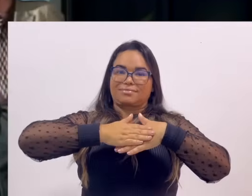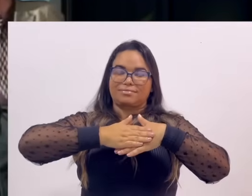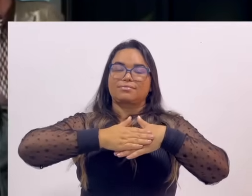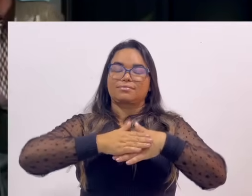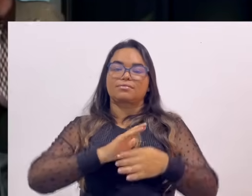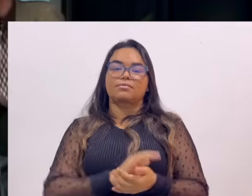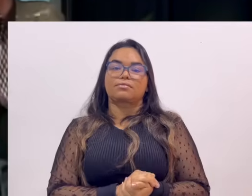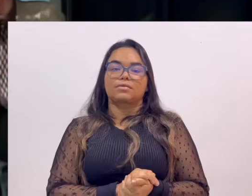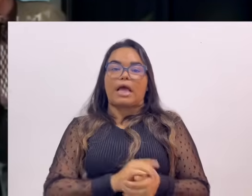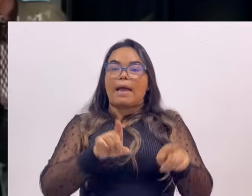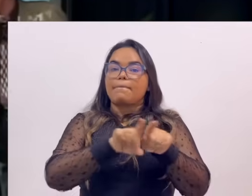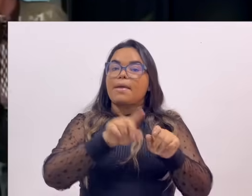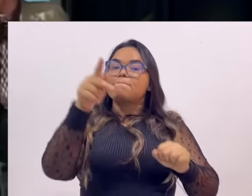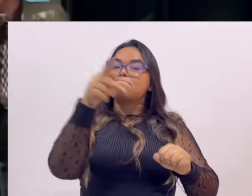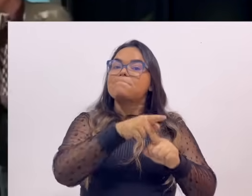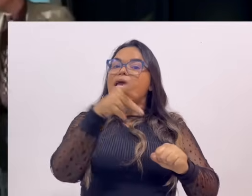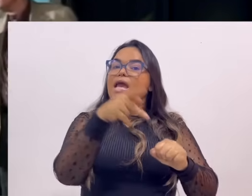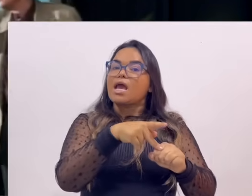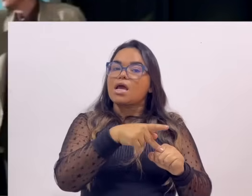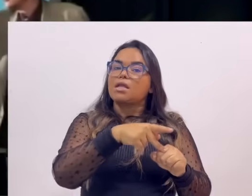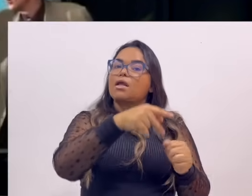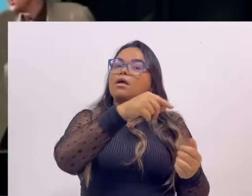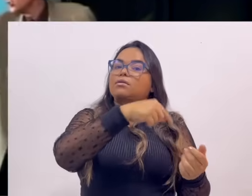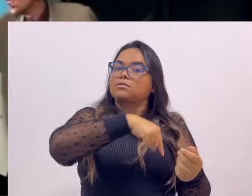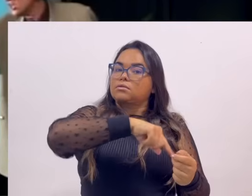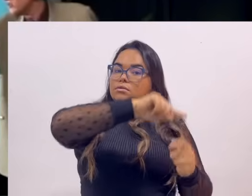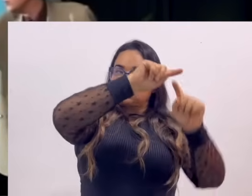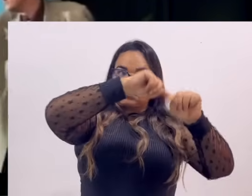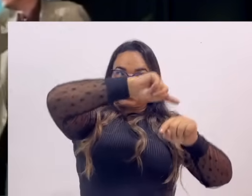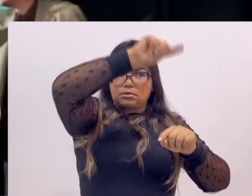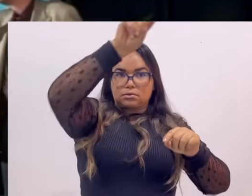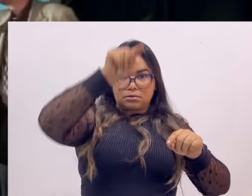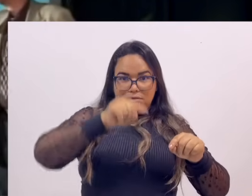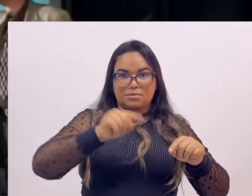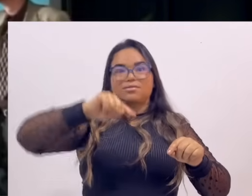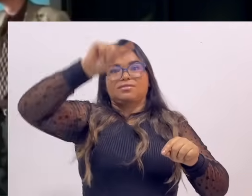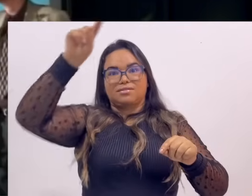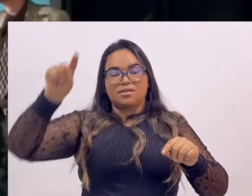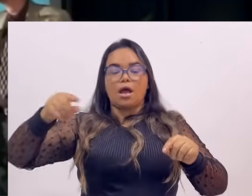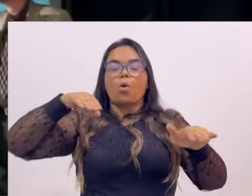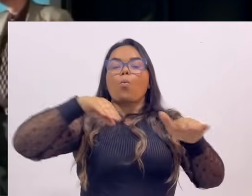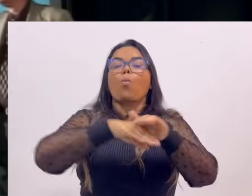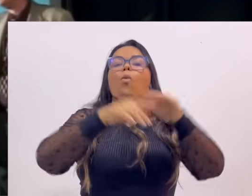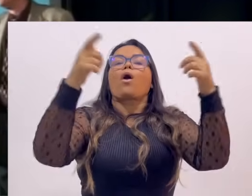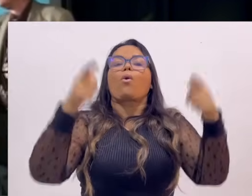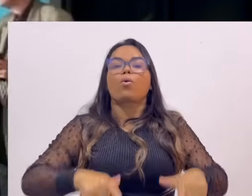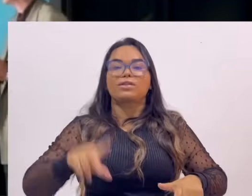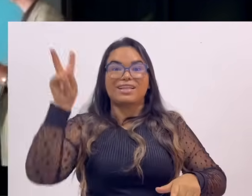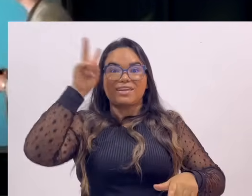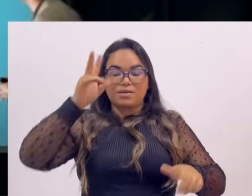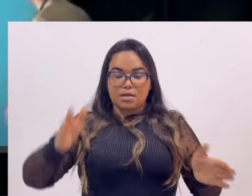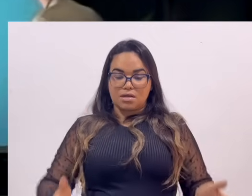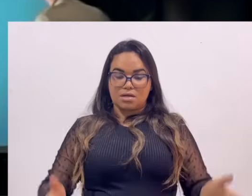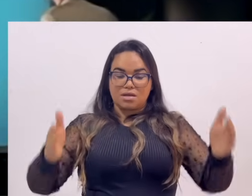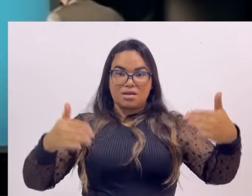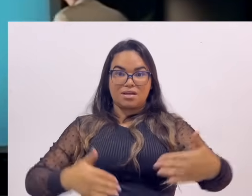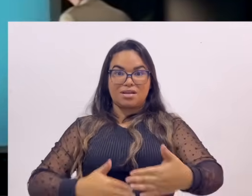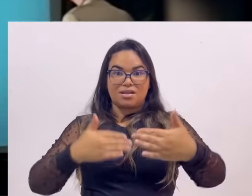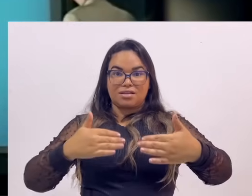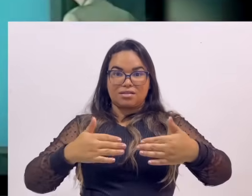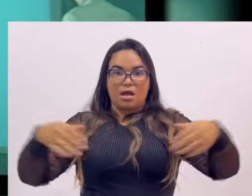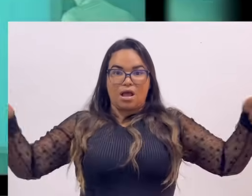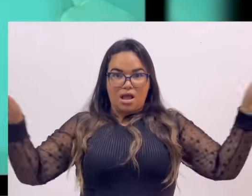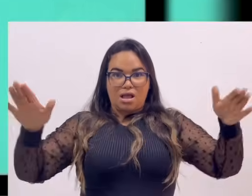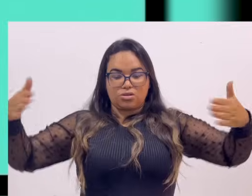foram escritos em pedra e onde é que tinham que ser postos? Na arca. O